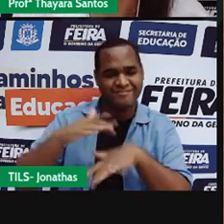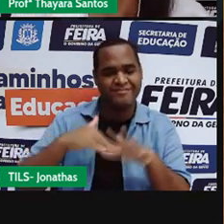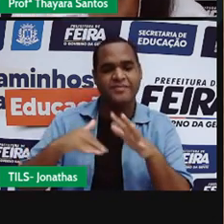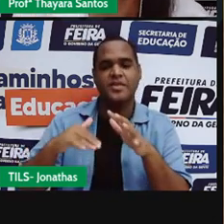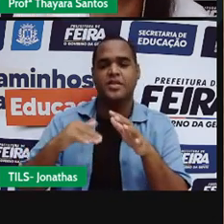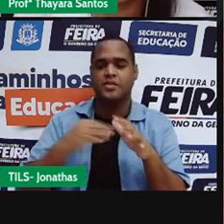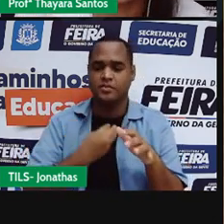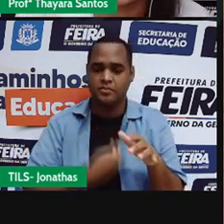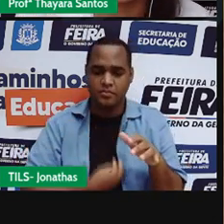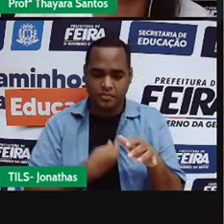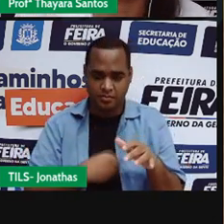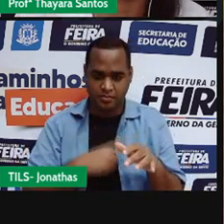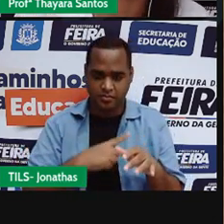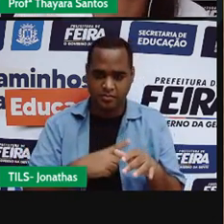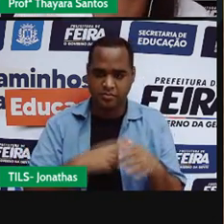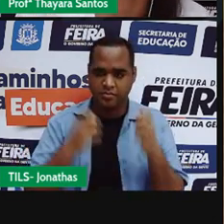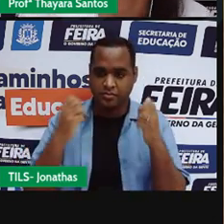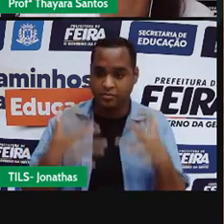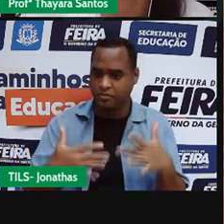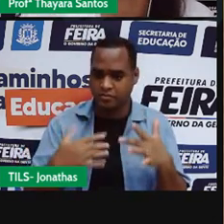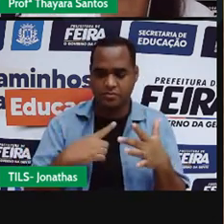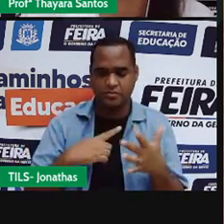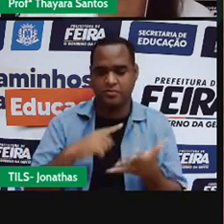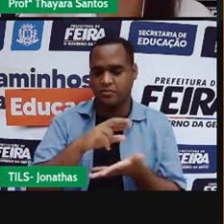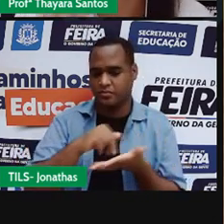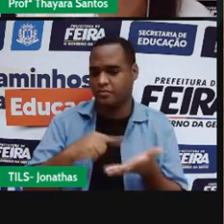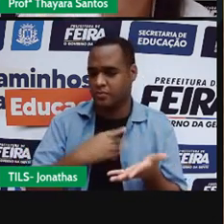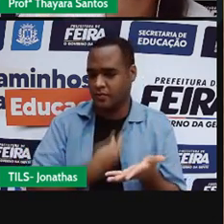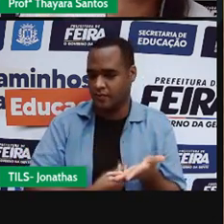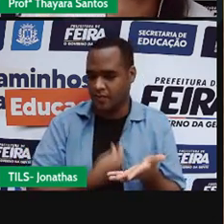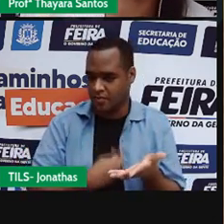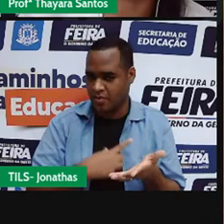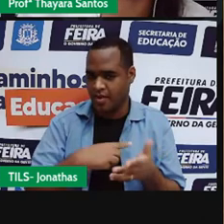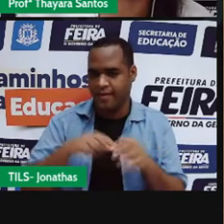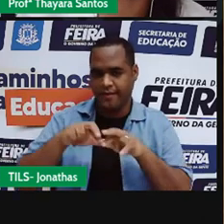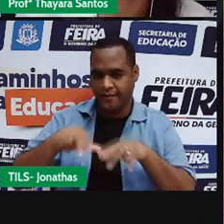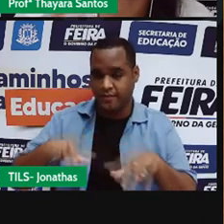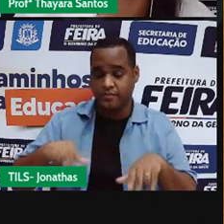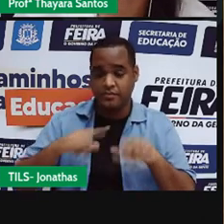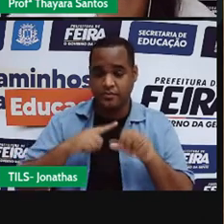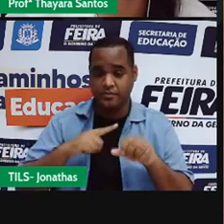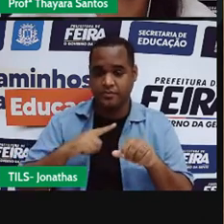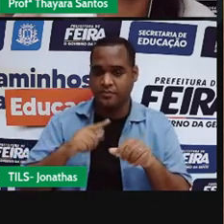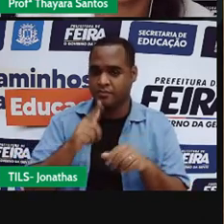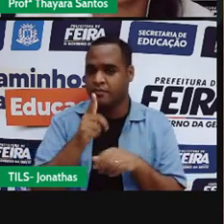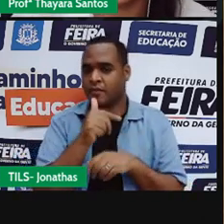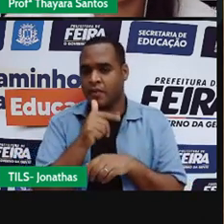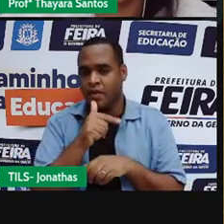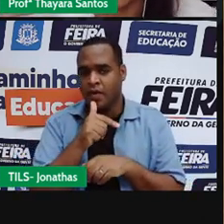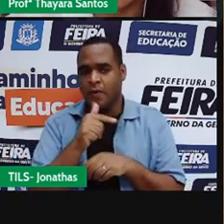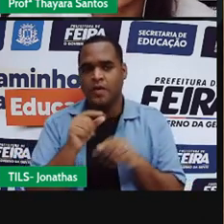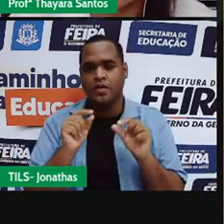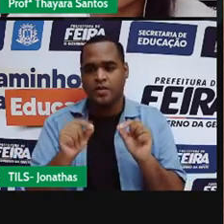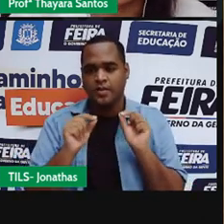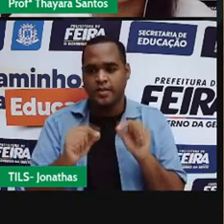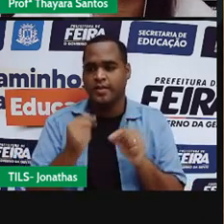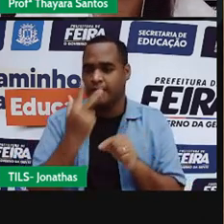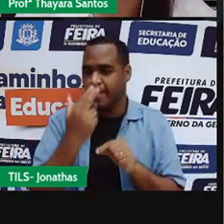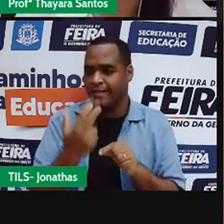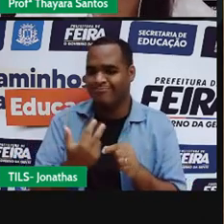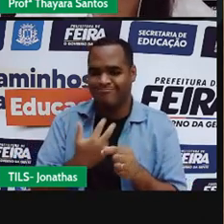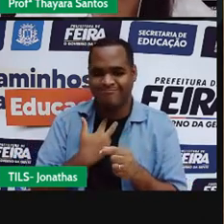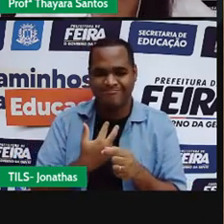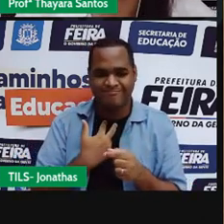e essa matéria, ela também vai ter forma variável, assim como o estado líquido. Então, ela vai ocupar a forma, né?